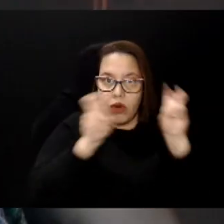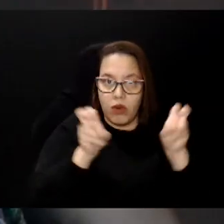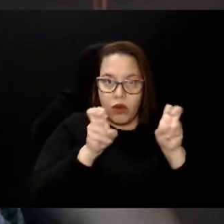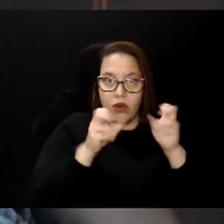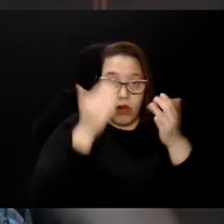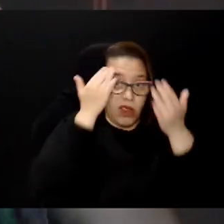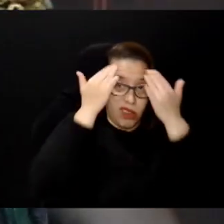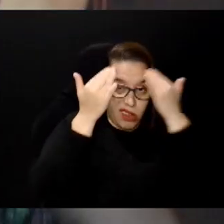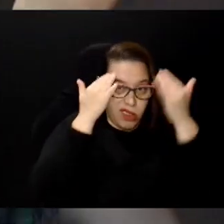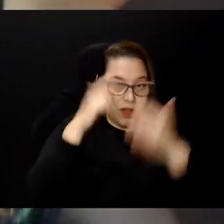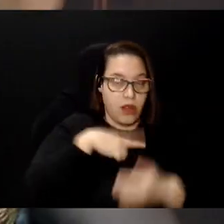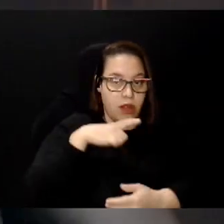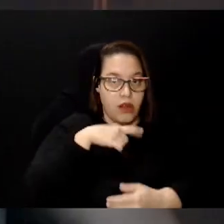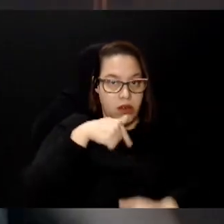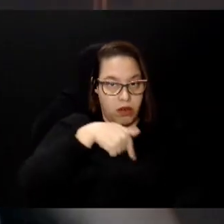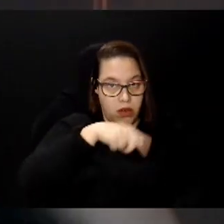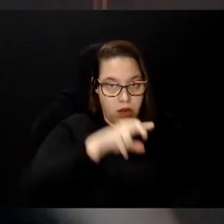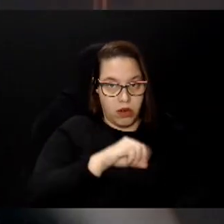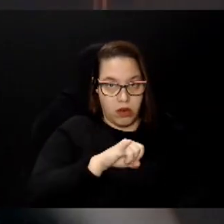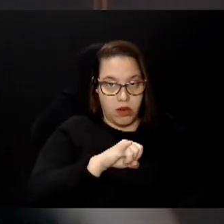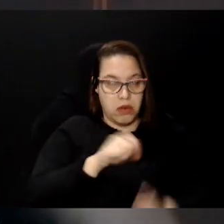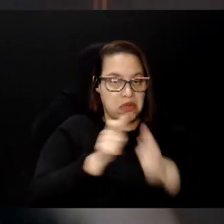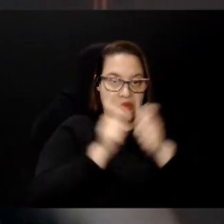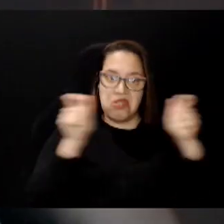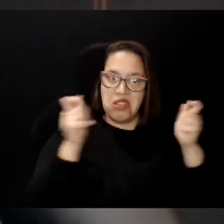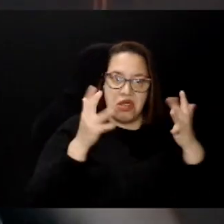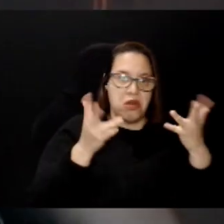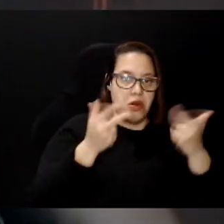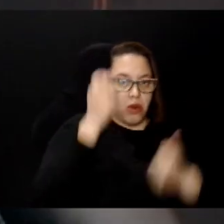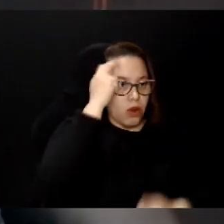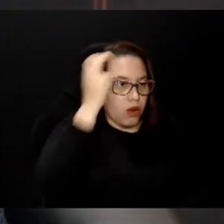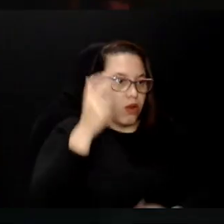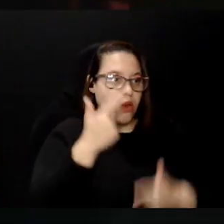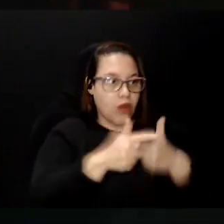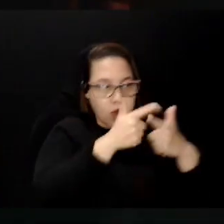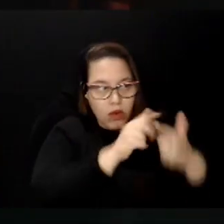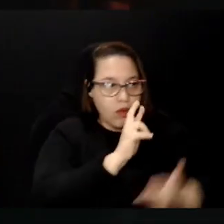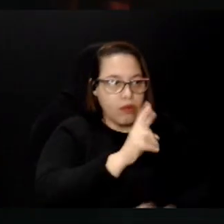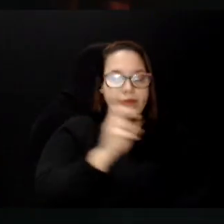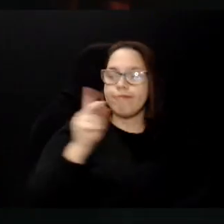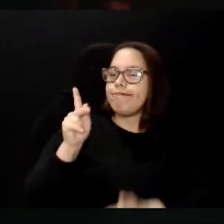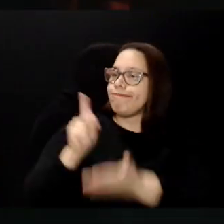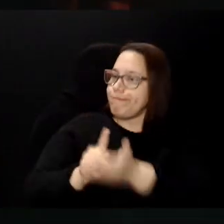QI gigantesco e vai resolver meus problemas? É verdade. Nós precisamos